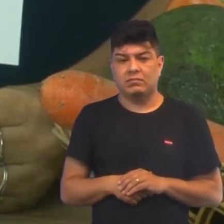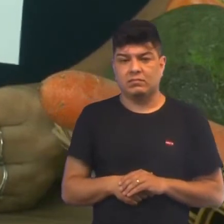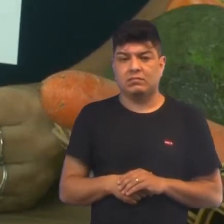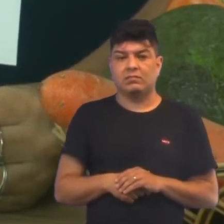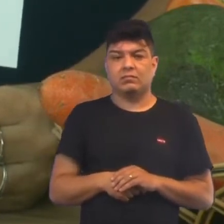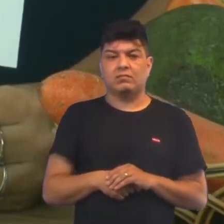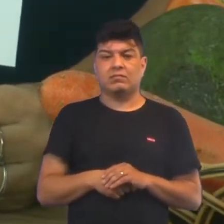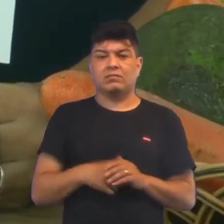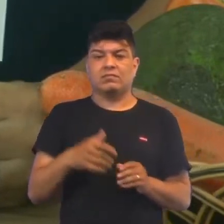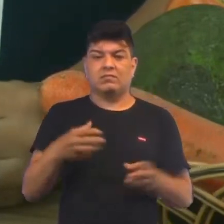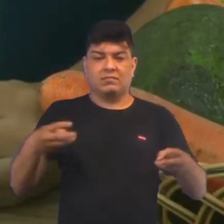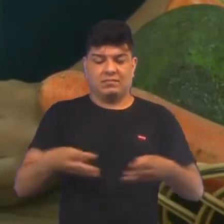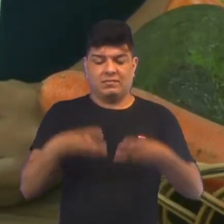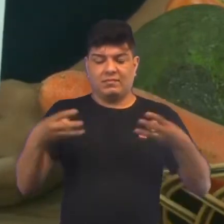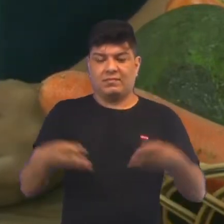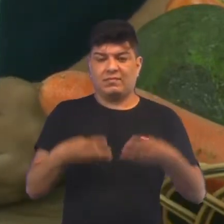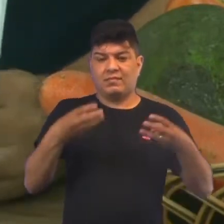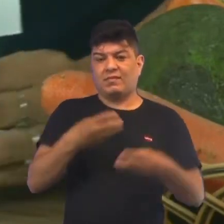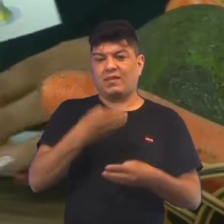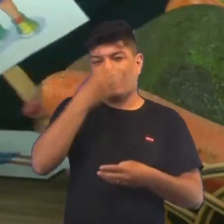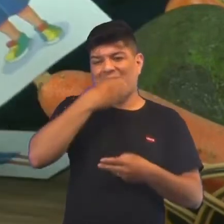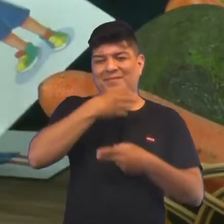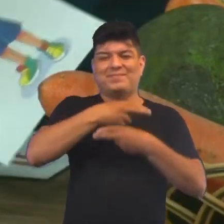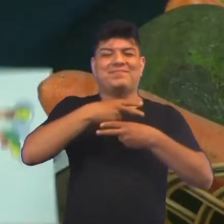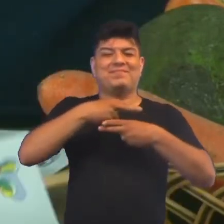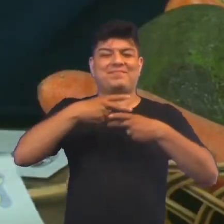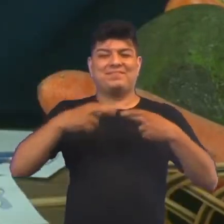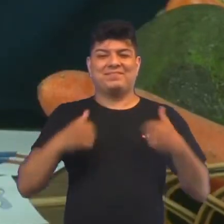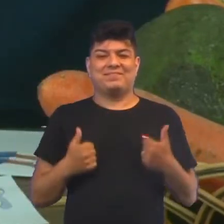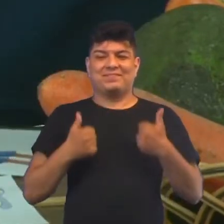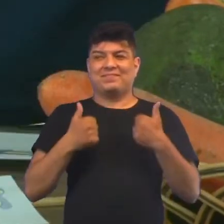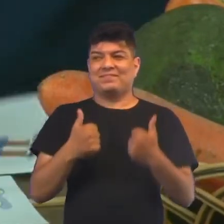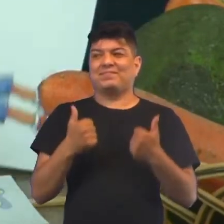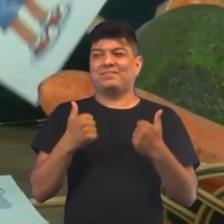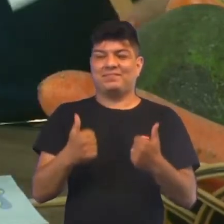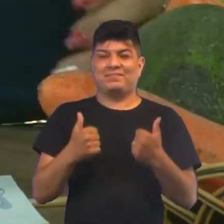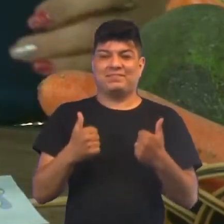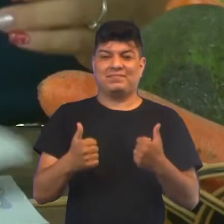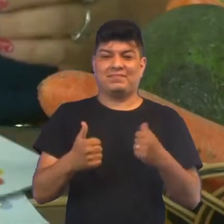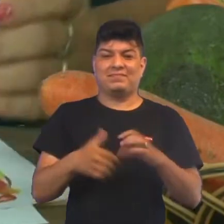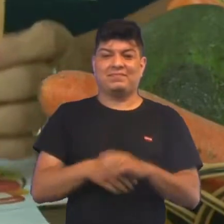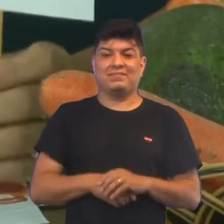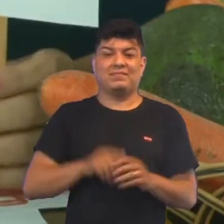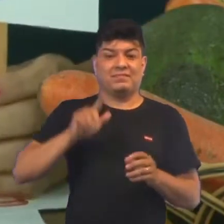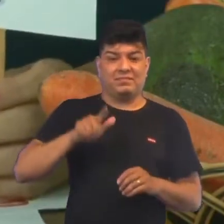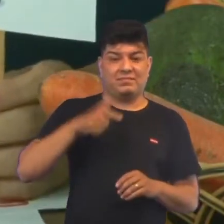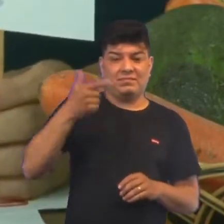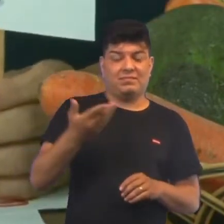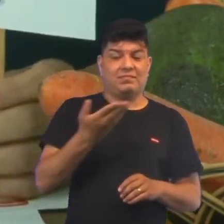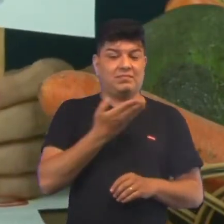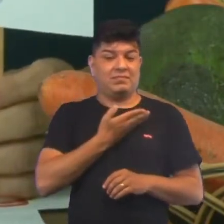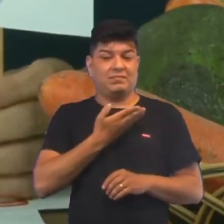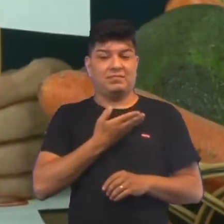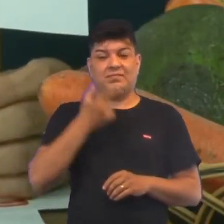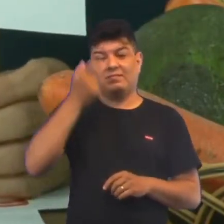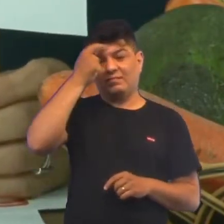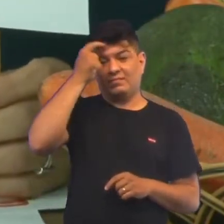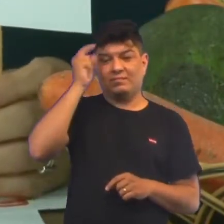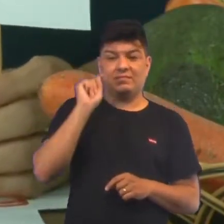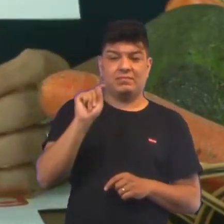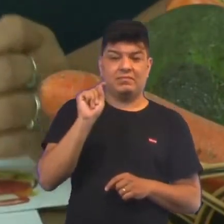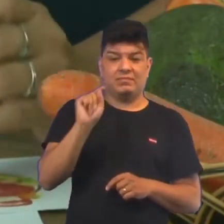uma salada de... fruta, isso mesmo. E o outro coleguinha estava pensando em